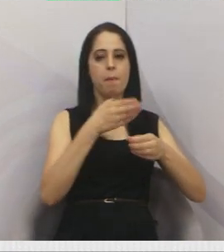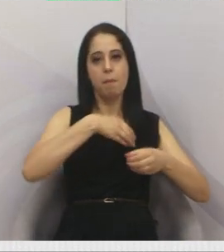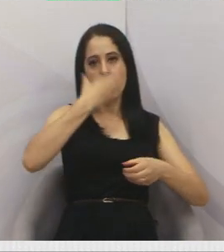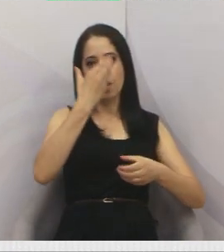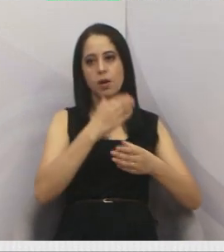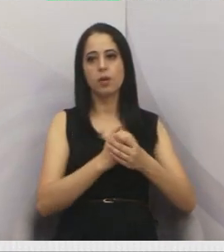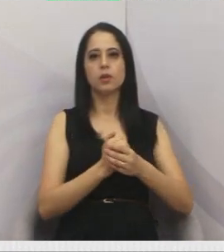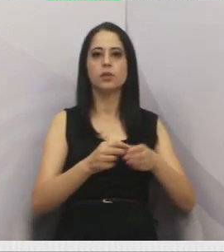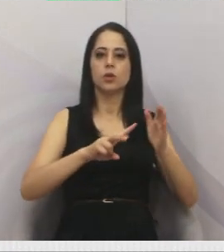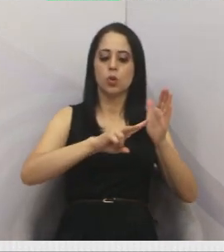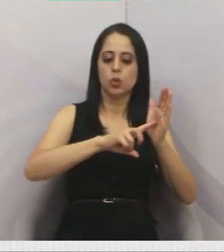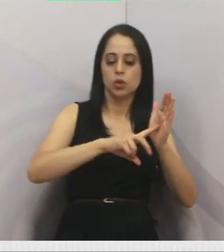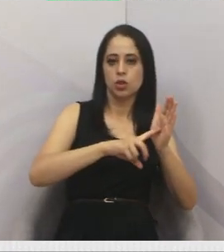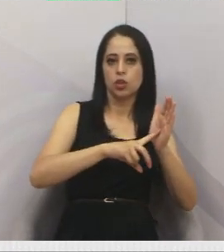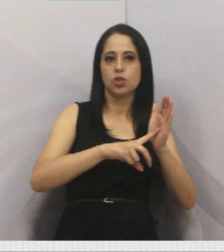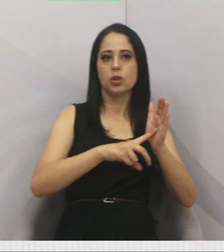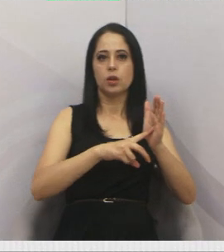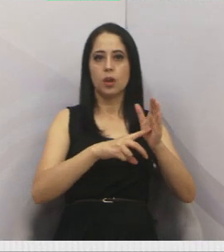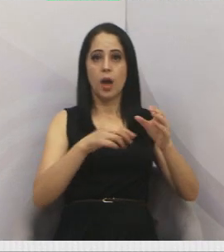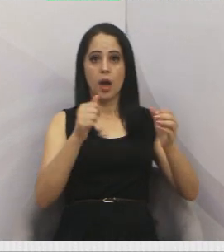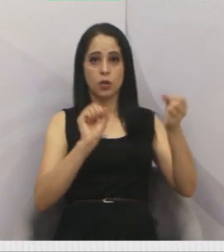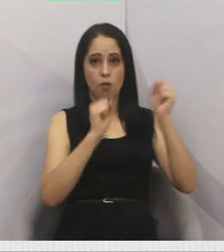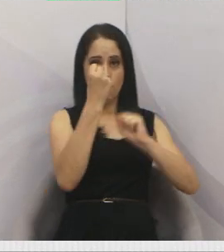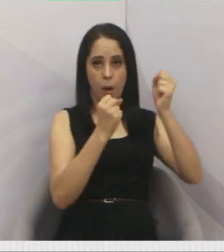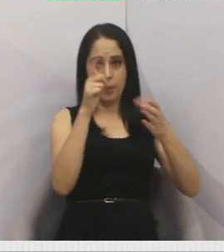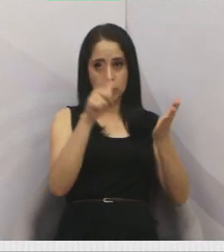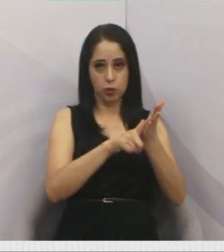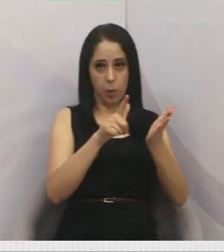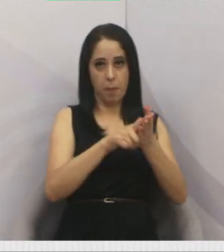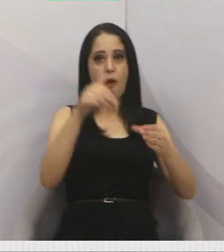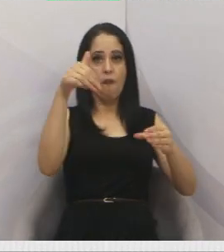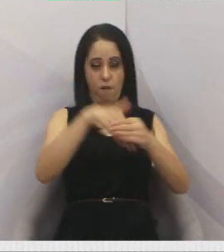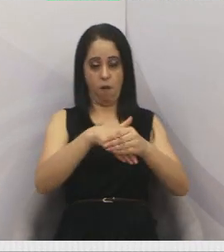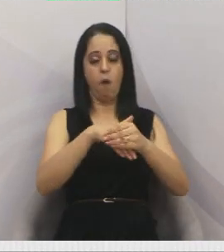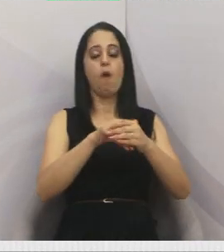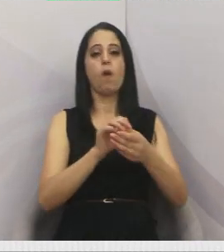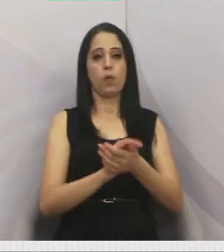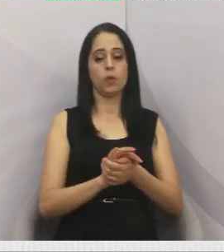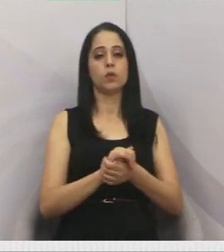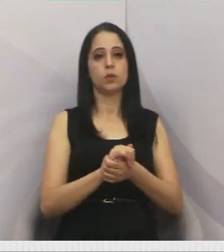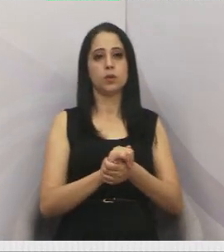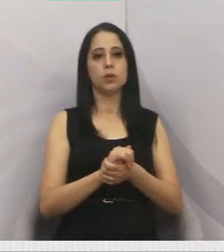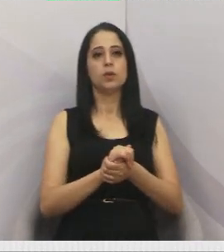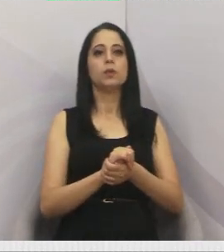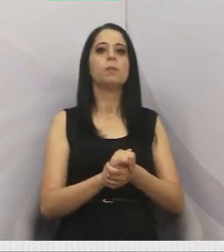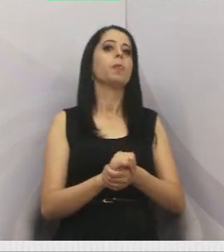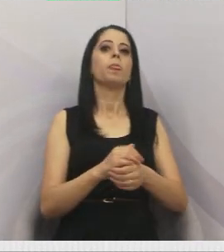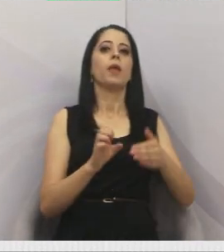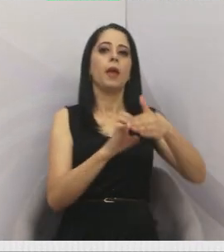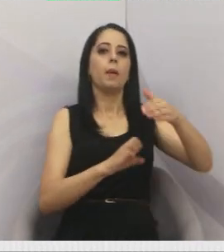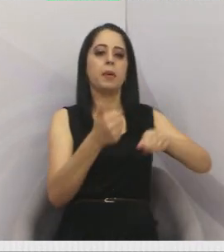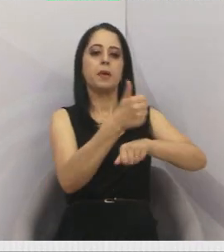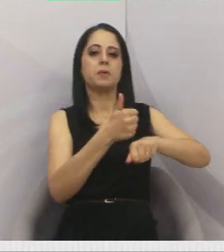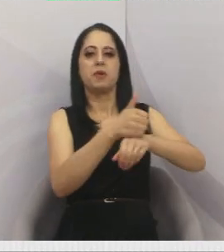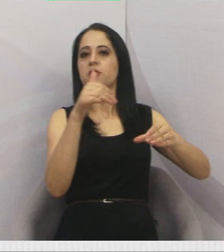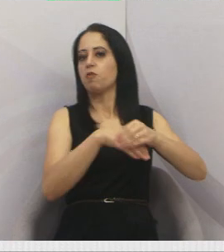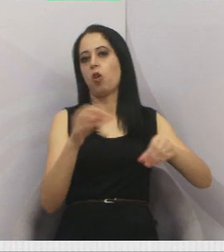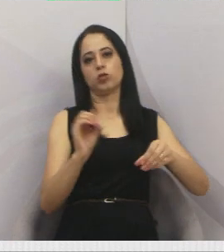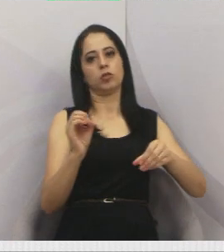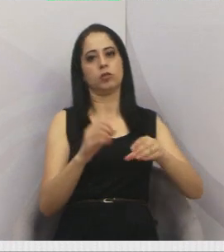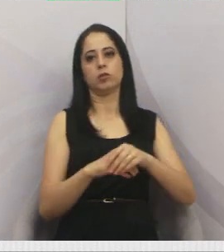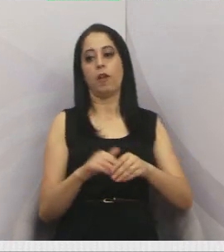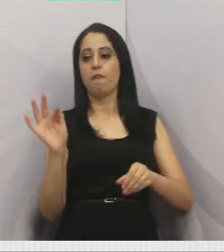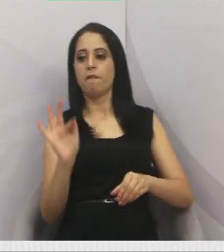Sindical, um voto para Sindicato dos Papeleiros. Segmento Empresas e Entidades Profissionais, voto em branco. Segmento